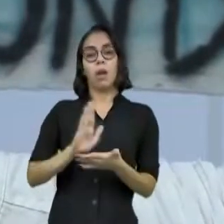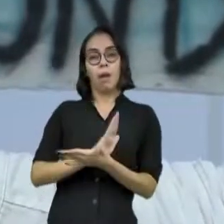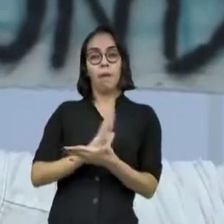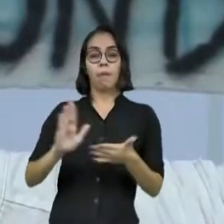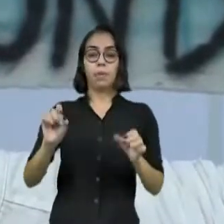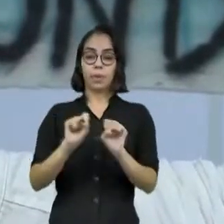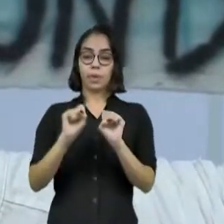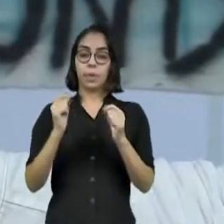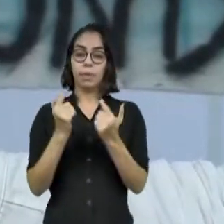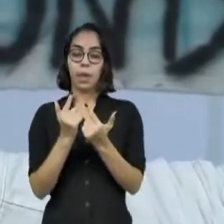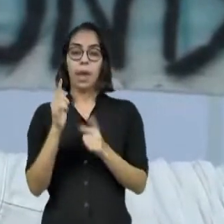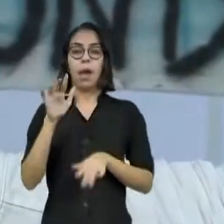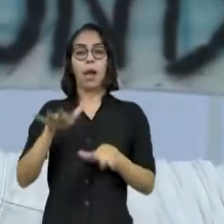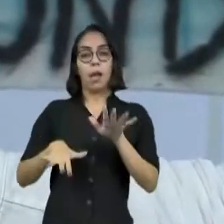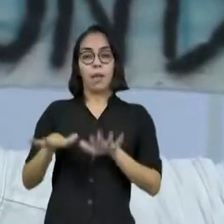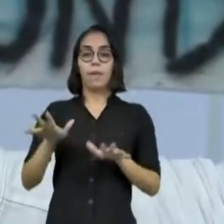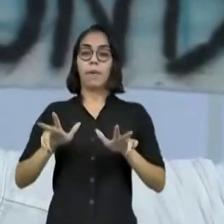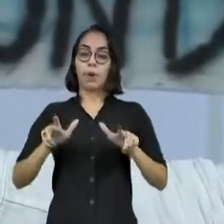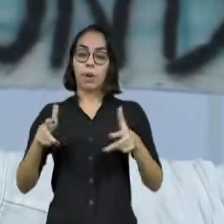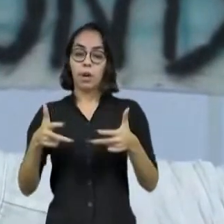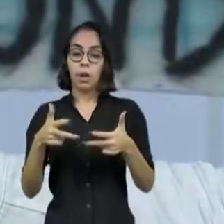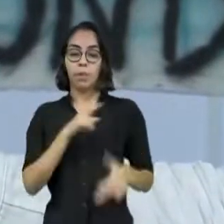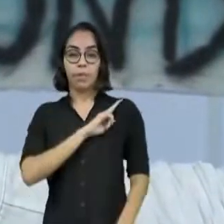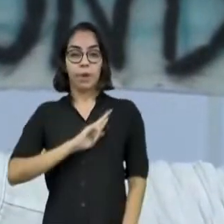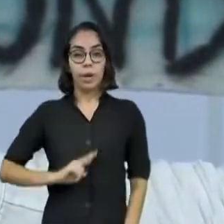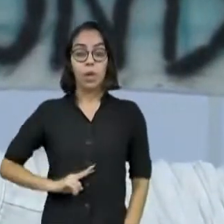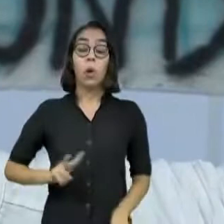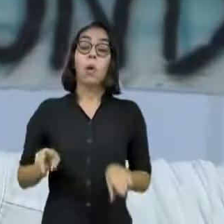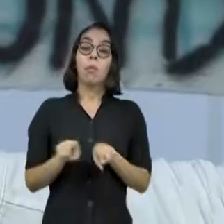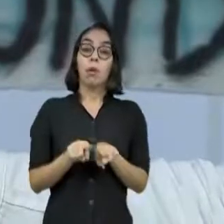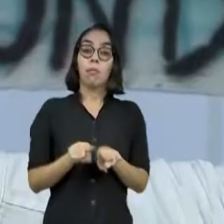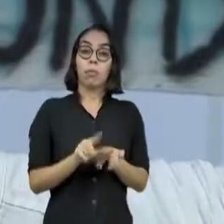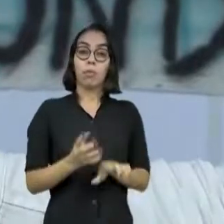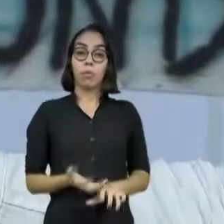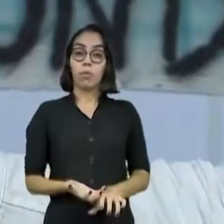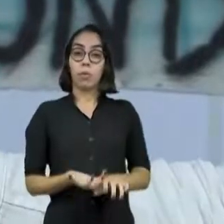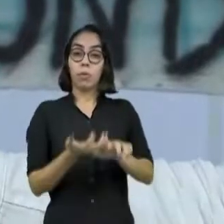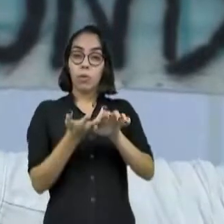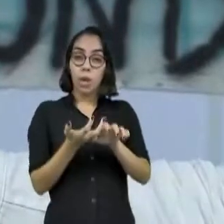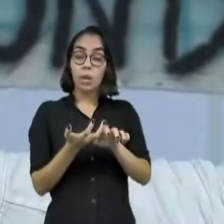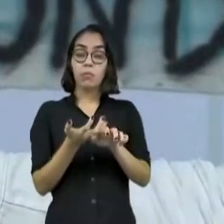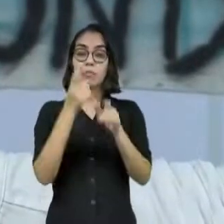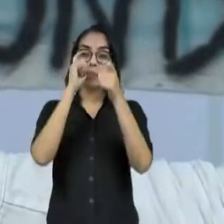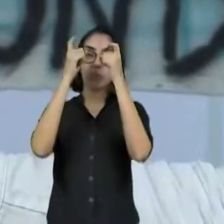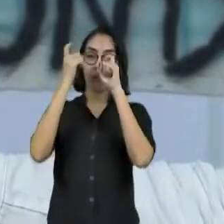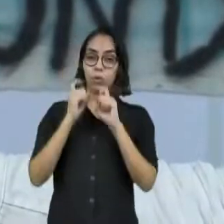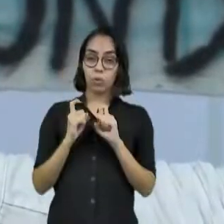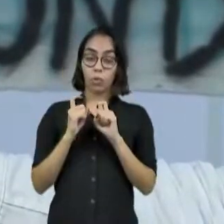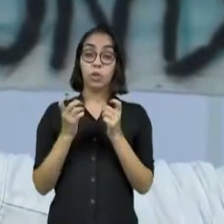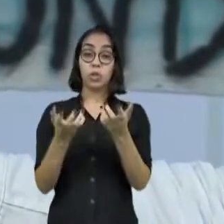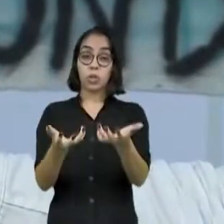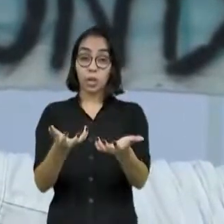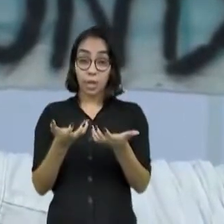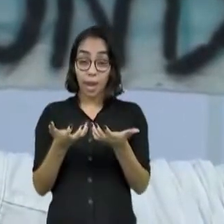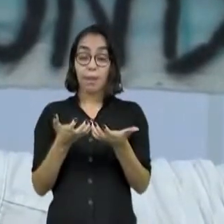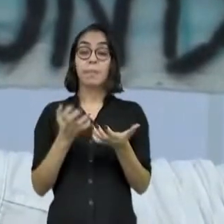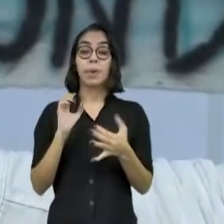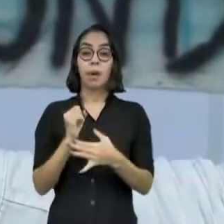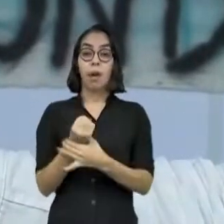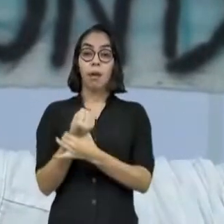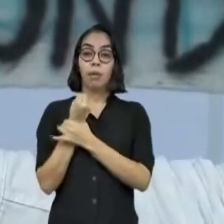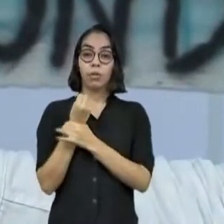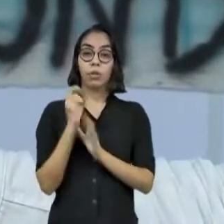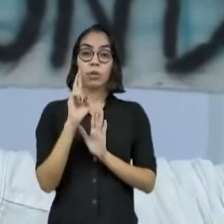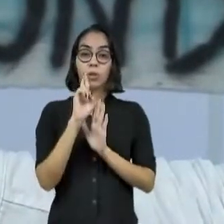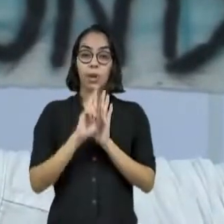câmaras de vereadores e até no Congresso Nacional, né, tratando também de regulamentar, de garantir, através